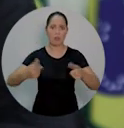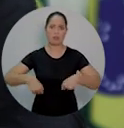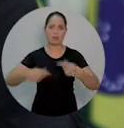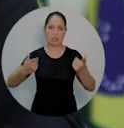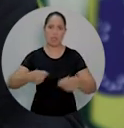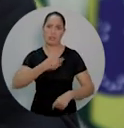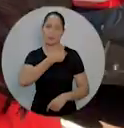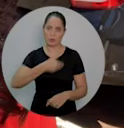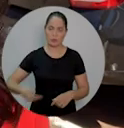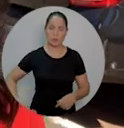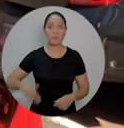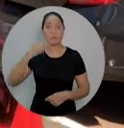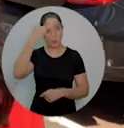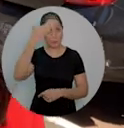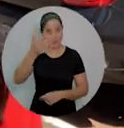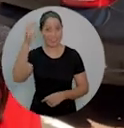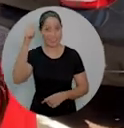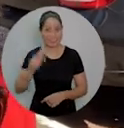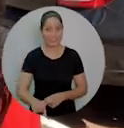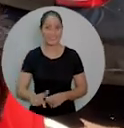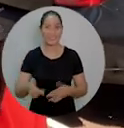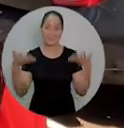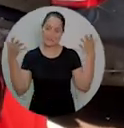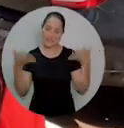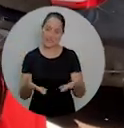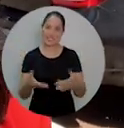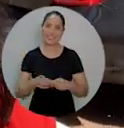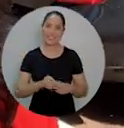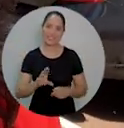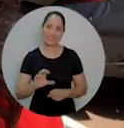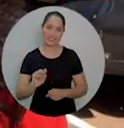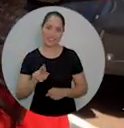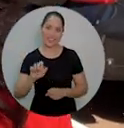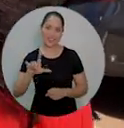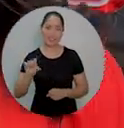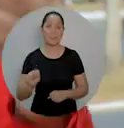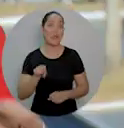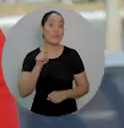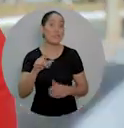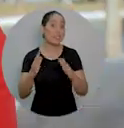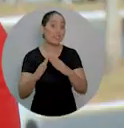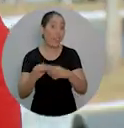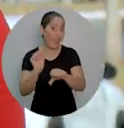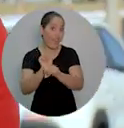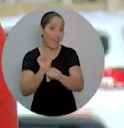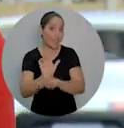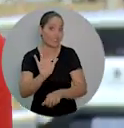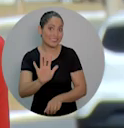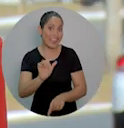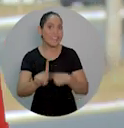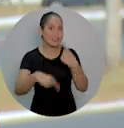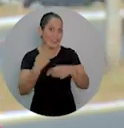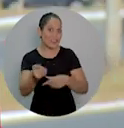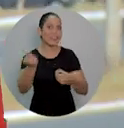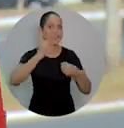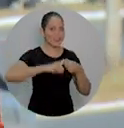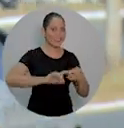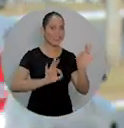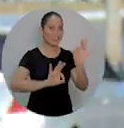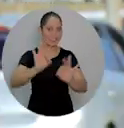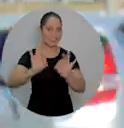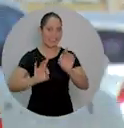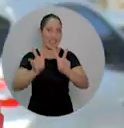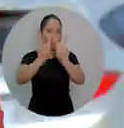ao erário público. Obrigada mais uma vez por sua participação, Dr. Carlos. E você que está em casa, não saia daí. Daqui a pouquinho a